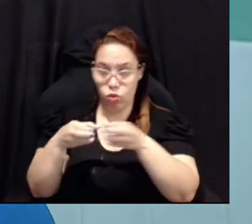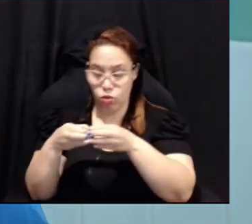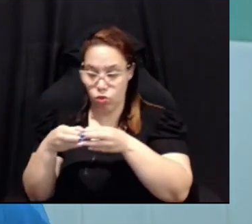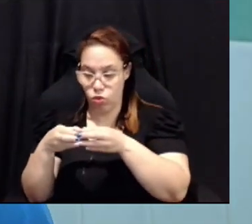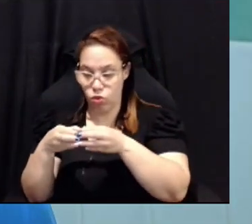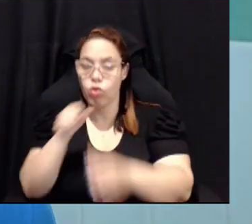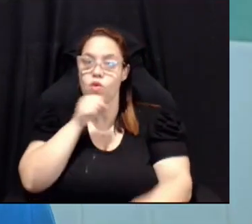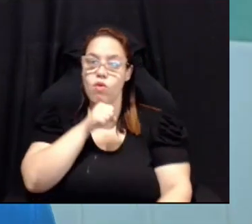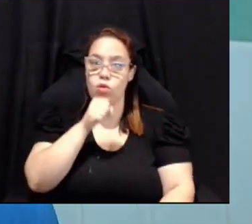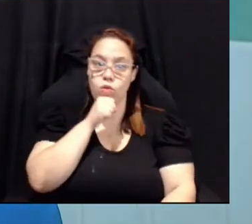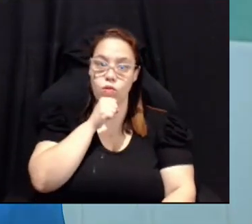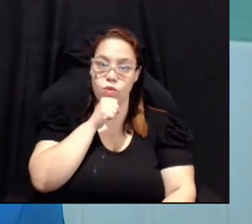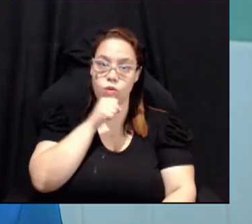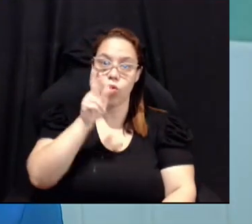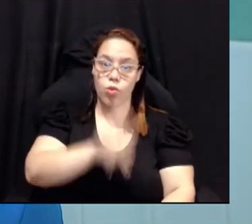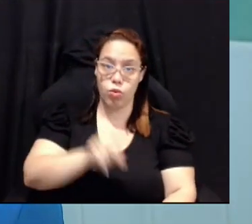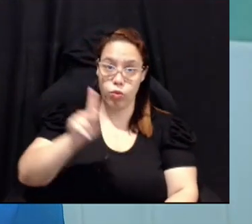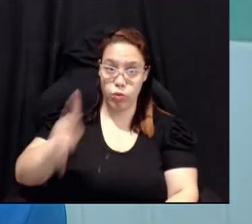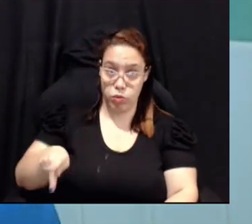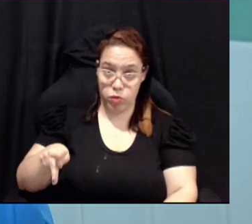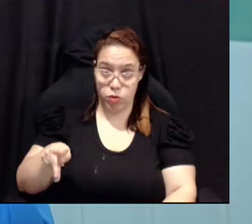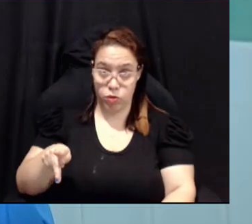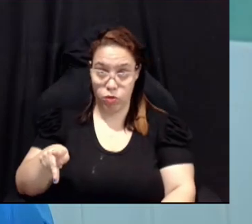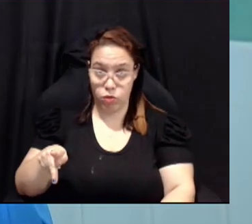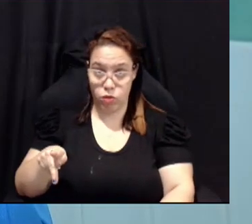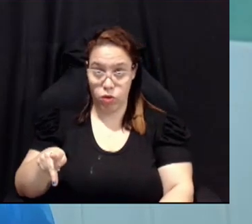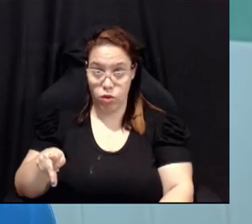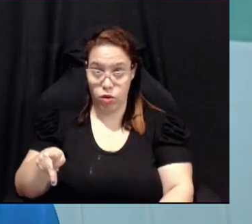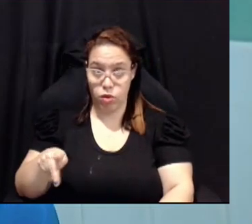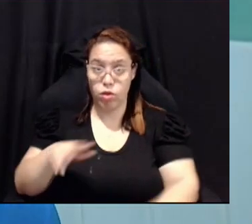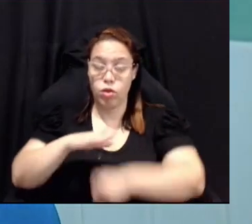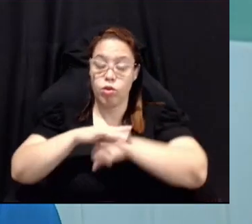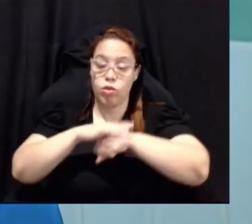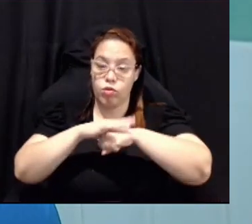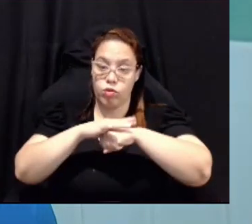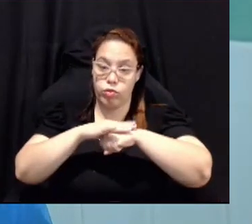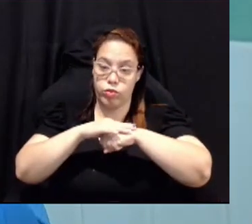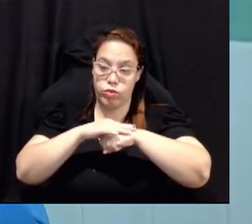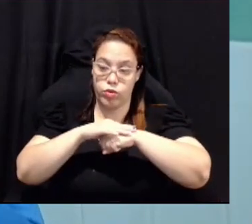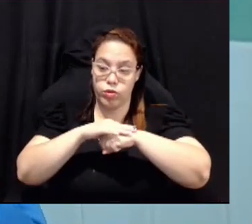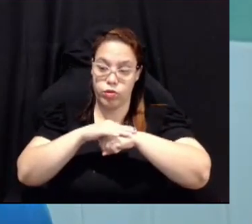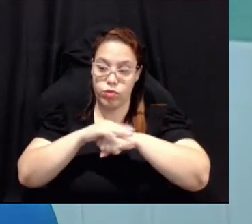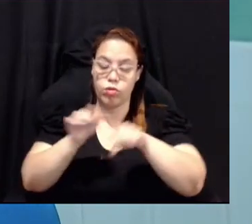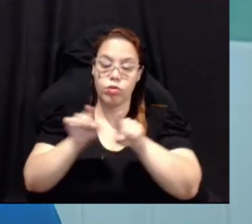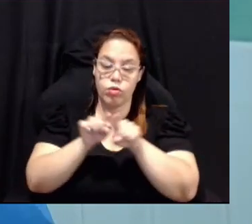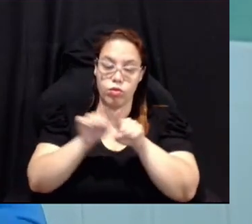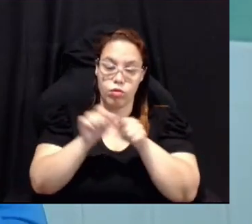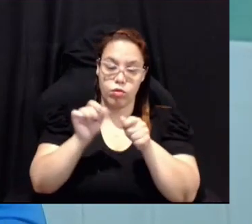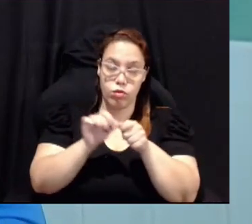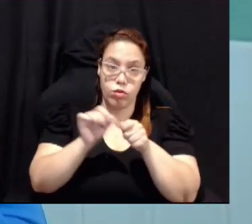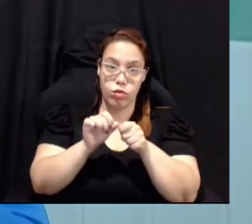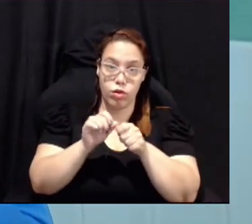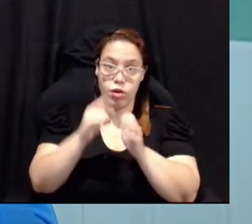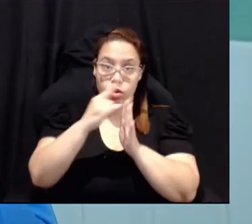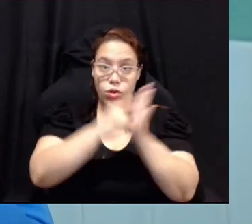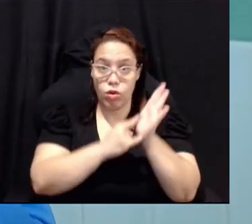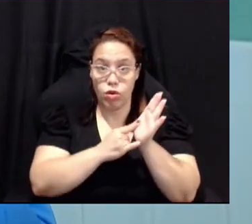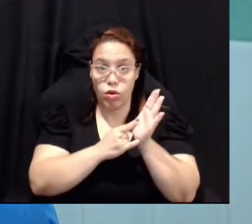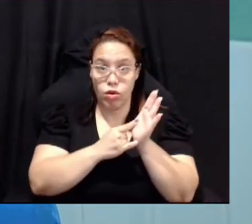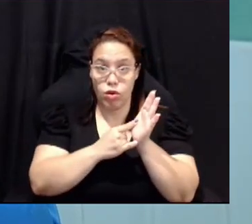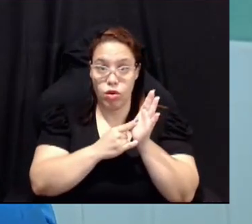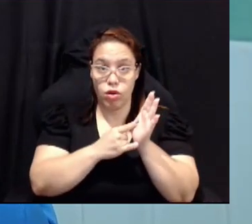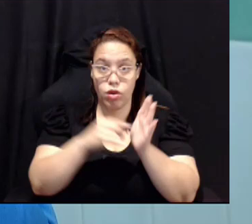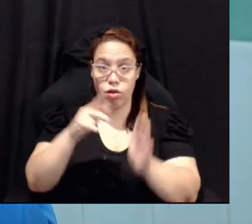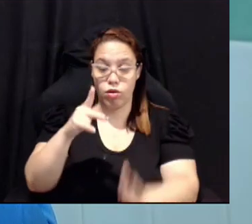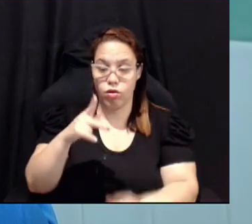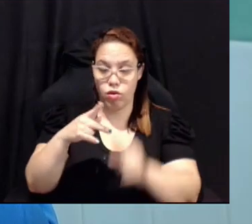os professores, quem tem doenças e também quem faz pela pré-preenchida e coloca o Pix como